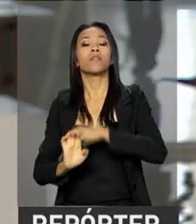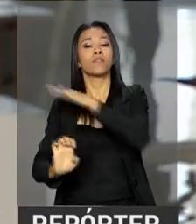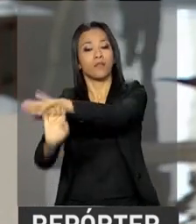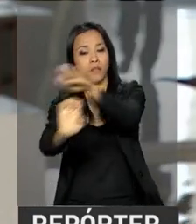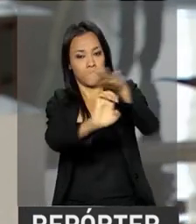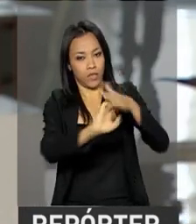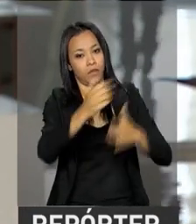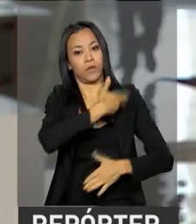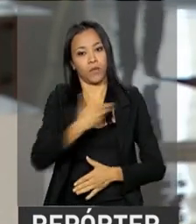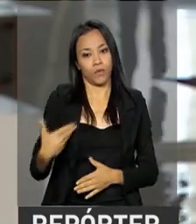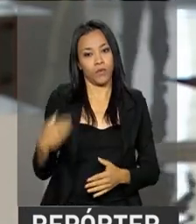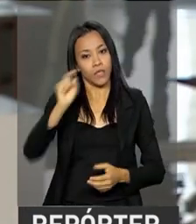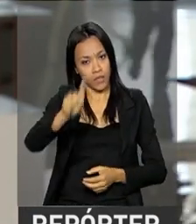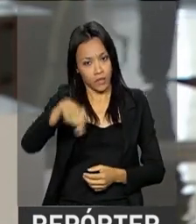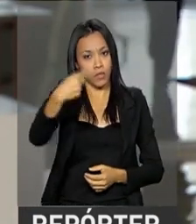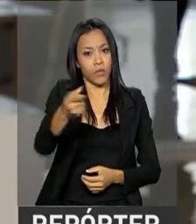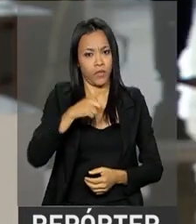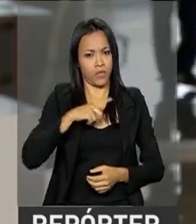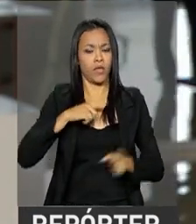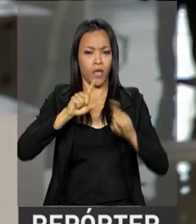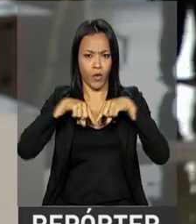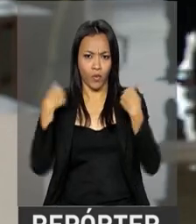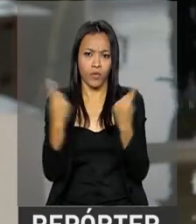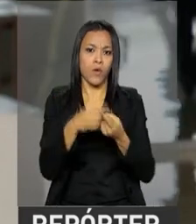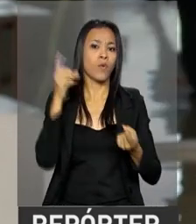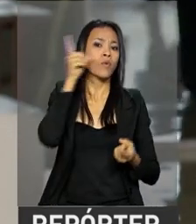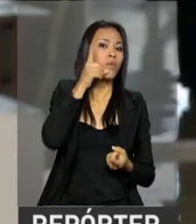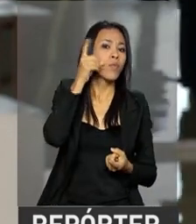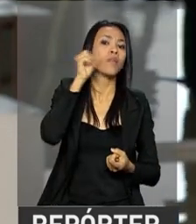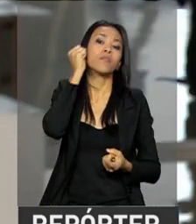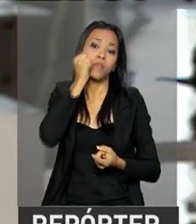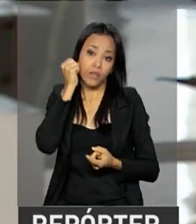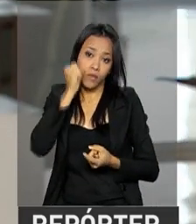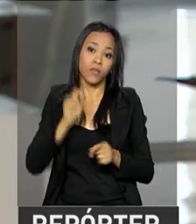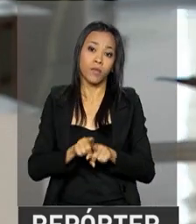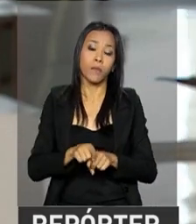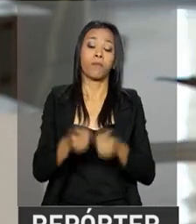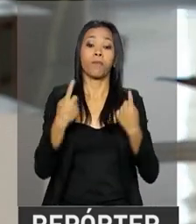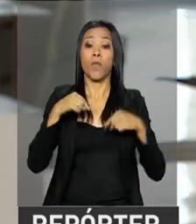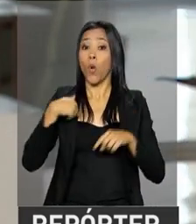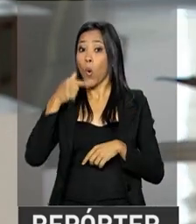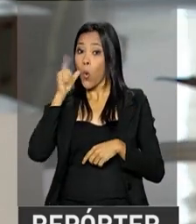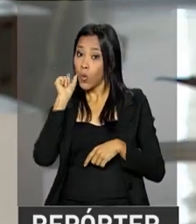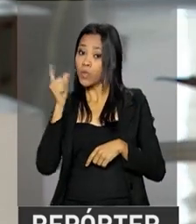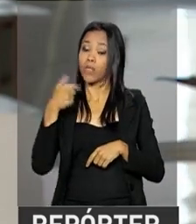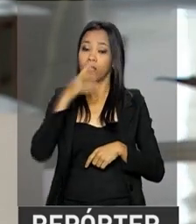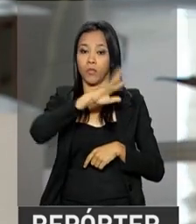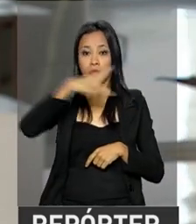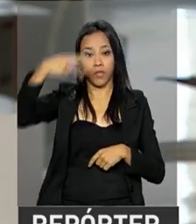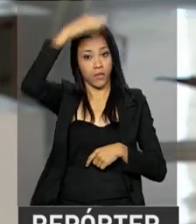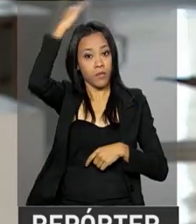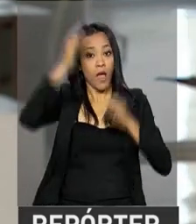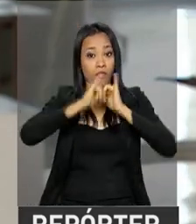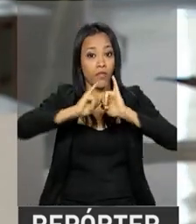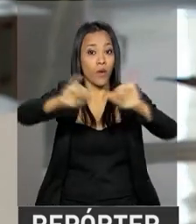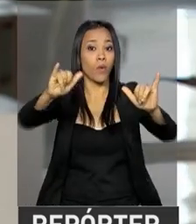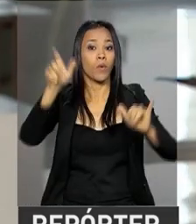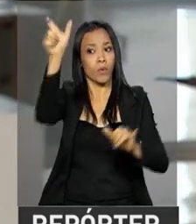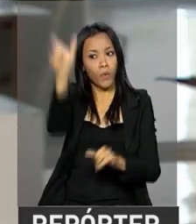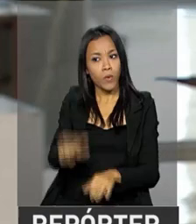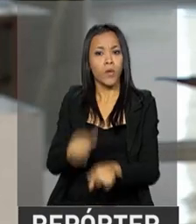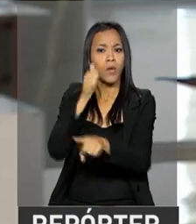com deputados e senadores. Ontem à noite, Michel Temer anunciou o nome da procuradora Raquel Dodge para assumir o comando